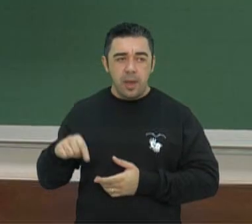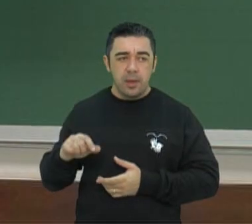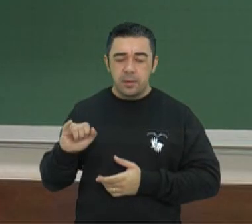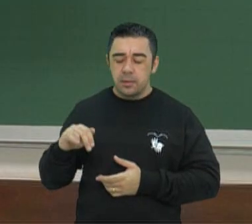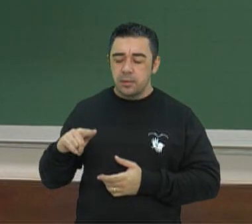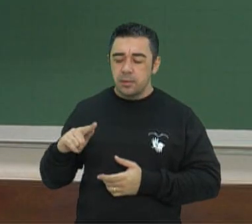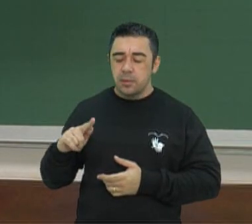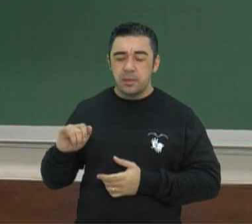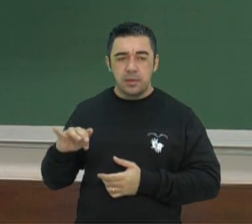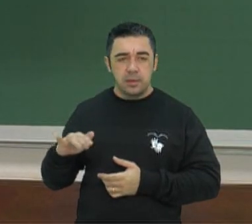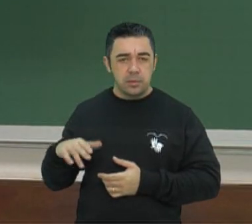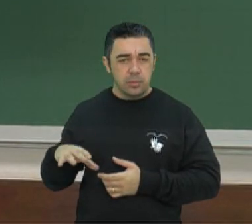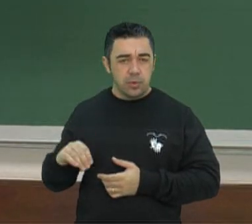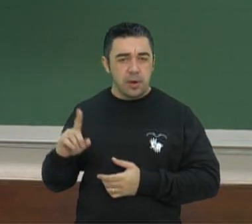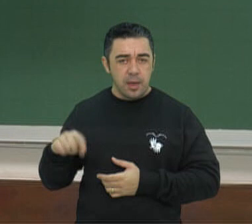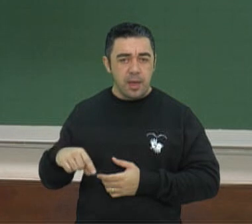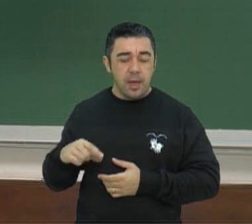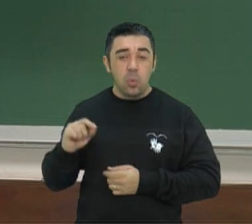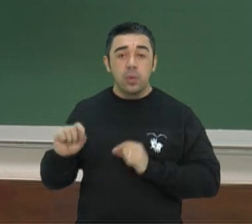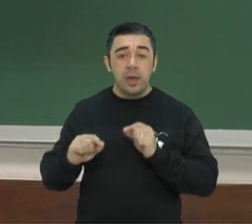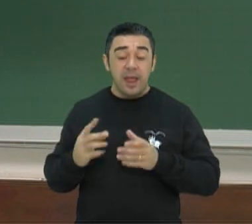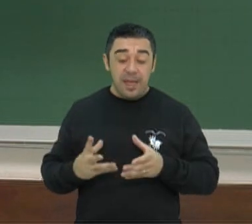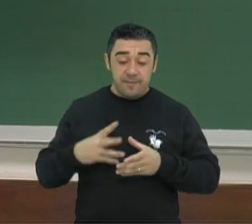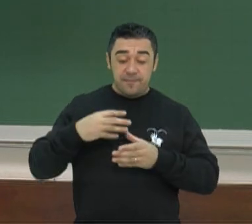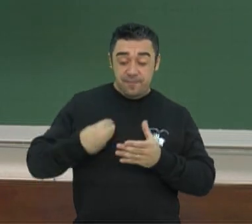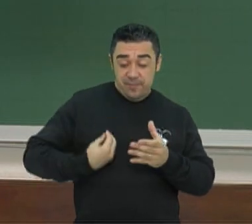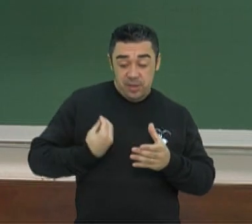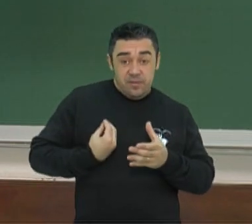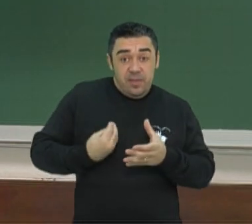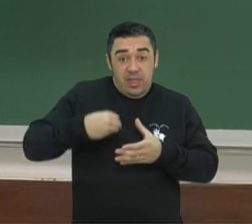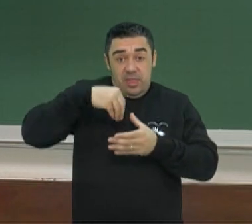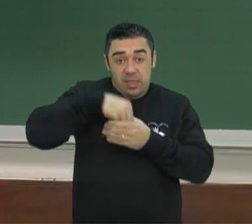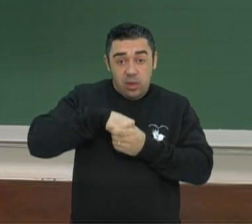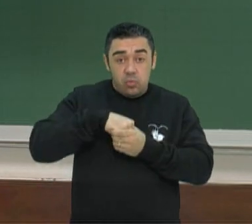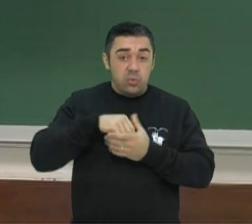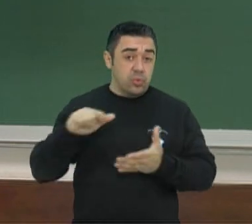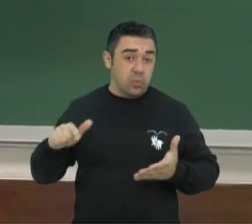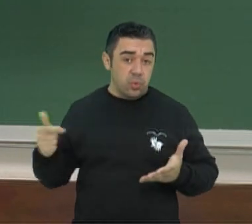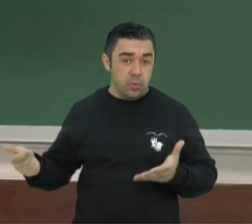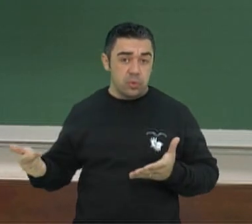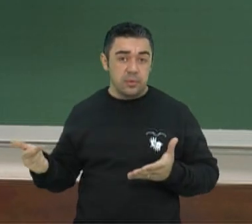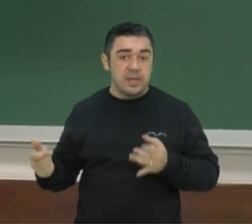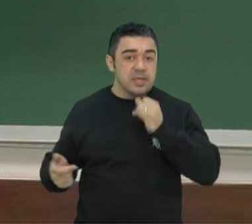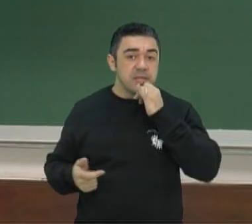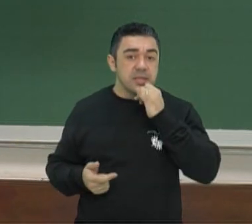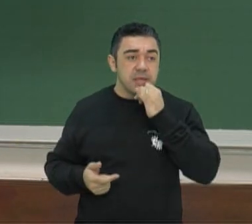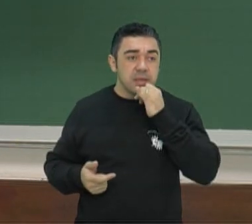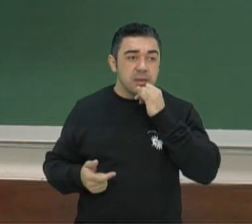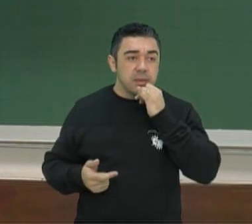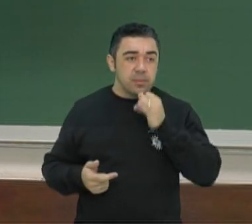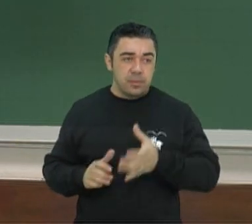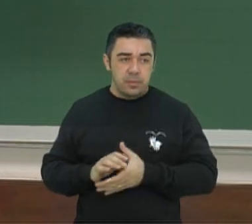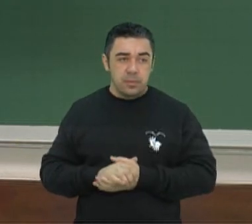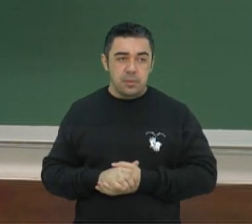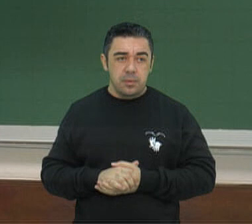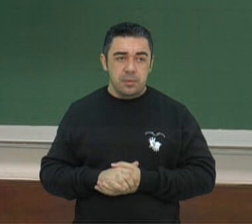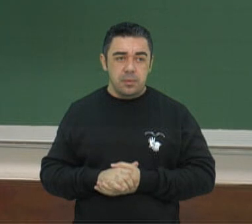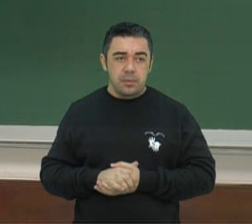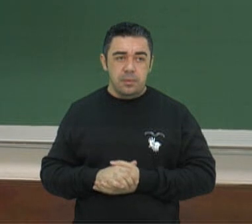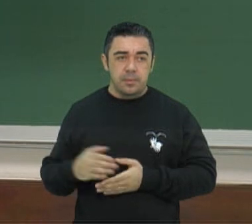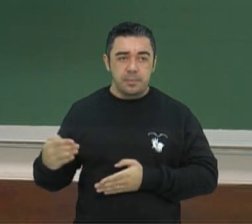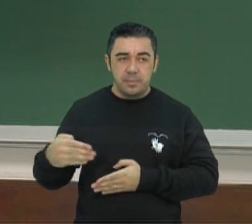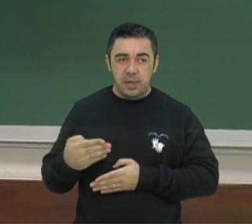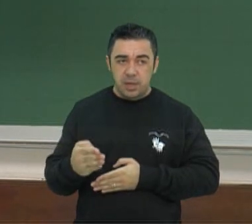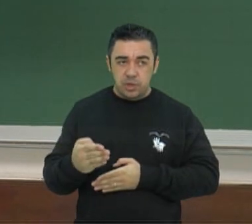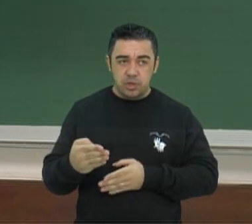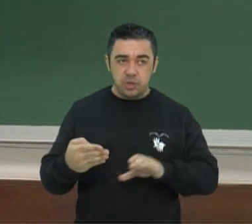inquilinismo, o nome já está dizendo, uma espécie vive no corpo da outra, tá? Exemplo que a gente tem aqui, ó.